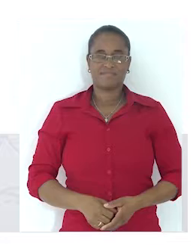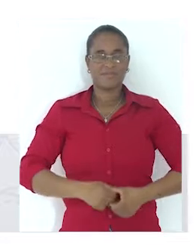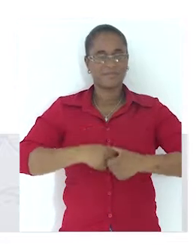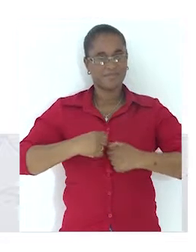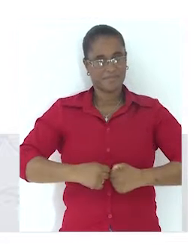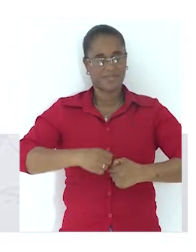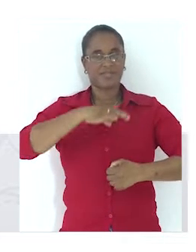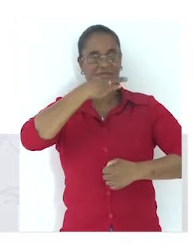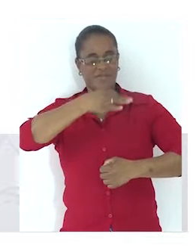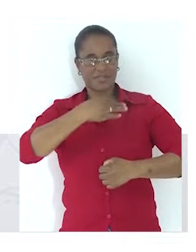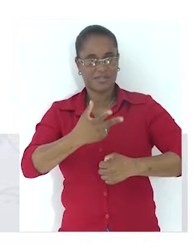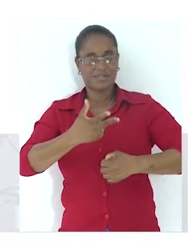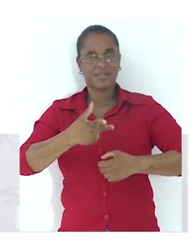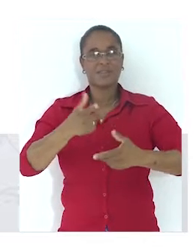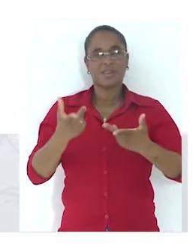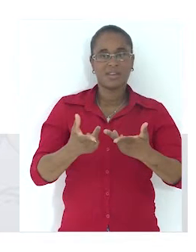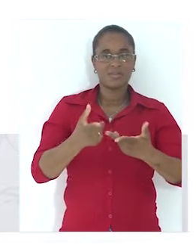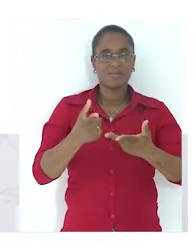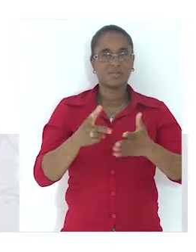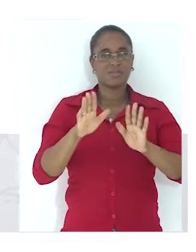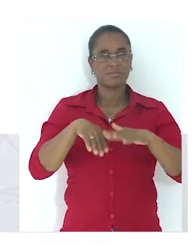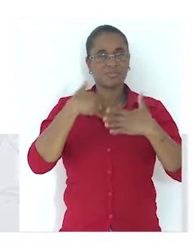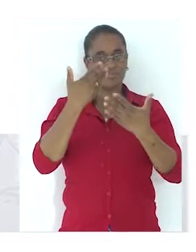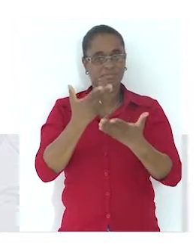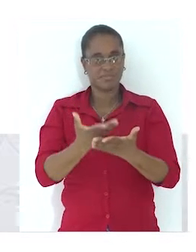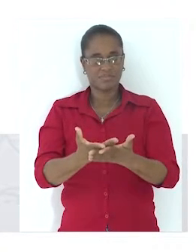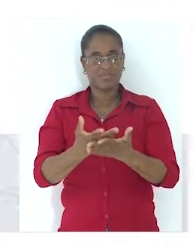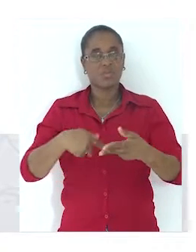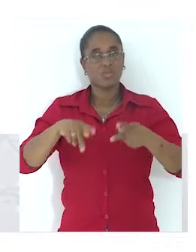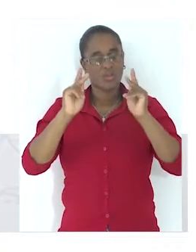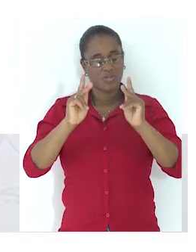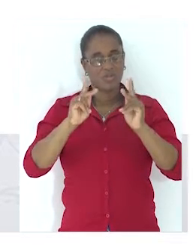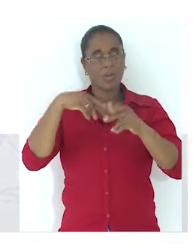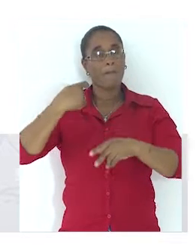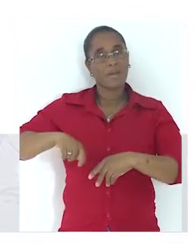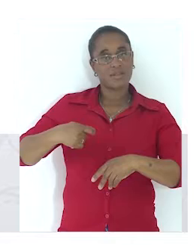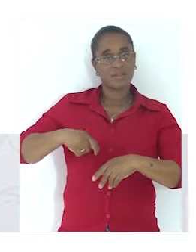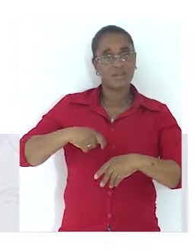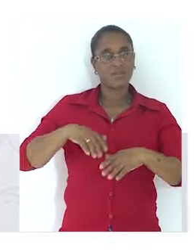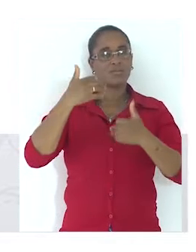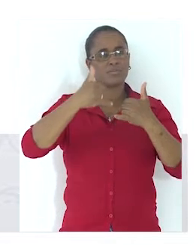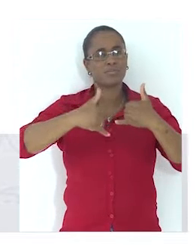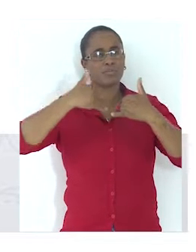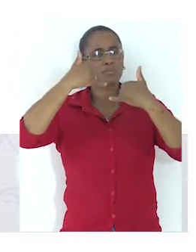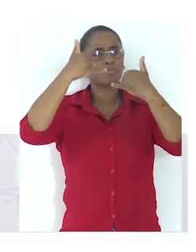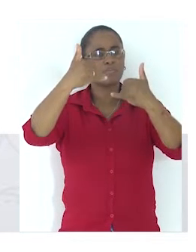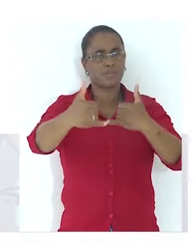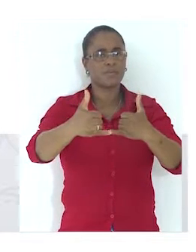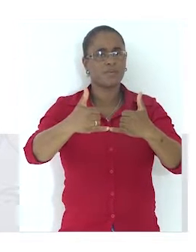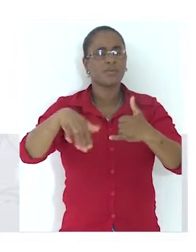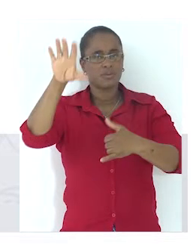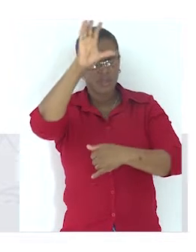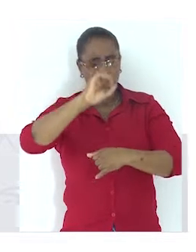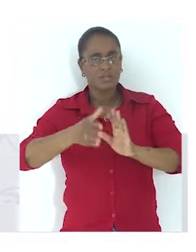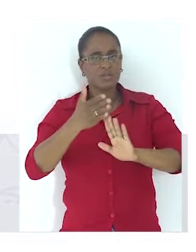dela, perante o despacho presidencial de prorrogar o estado de emergência. Como é que ela